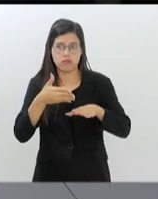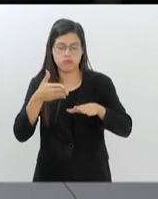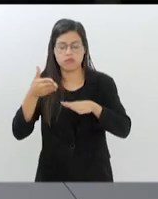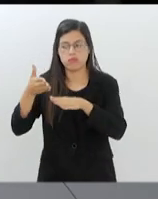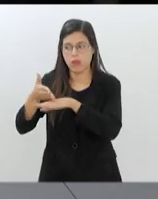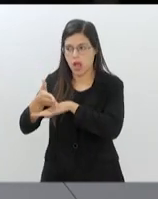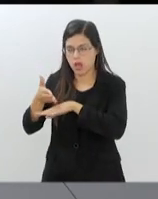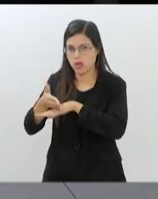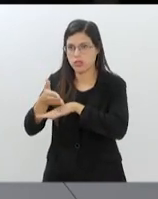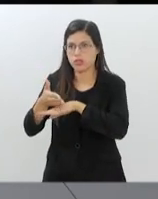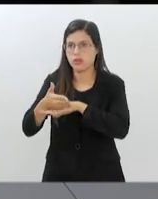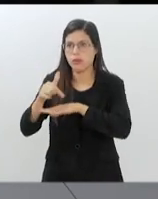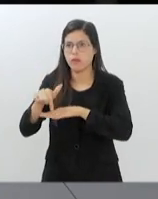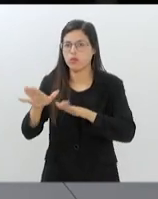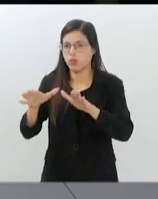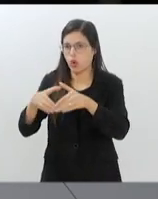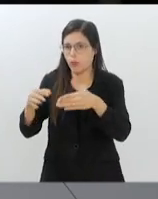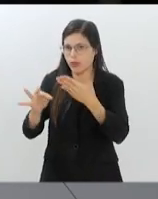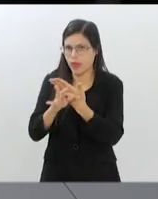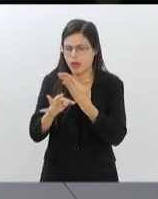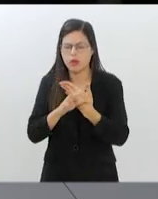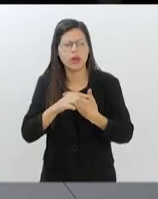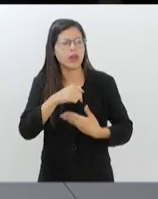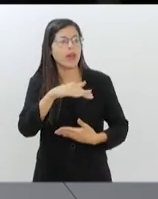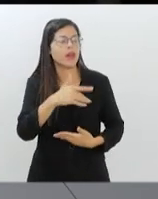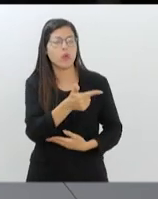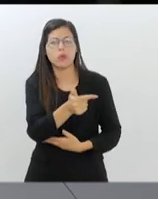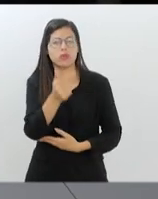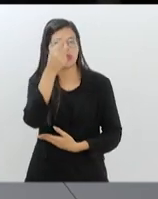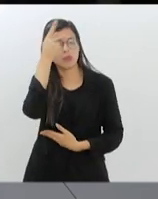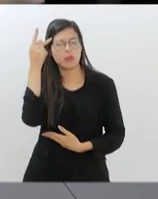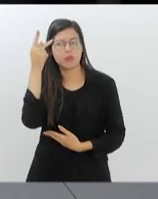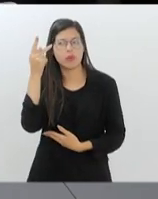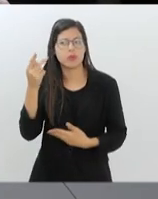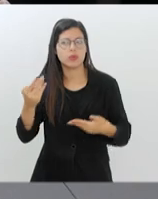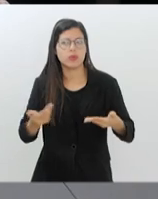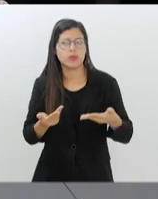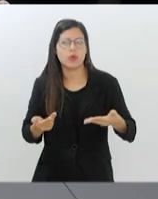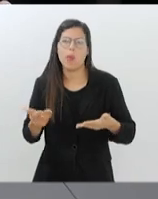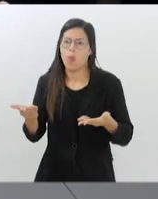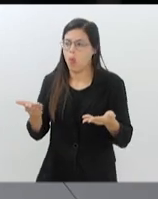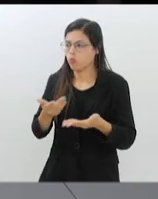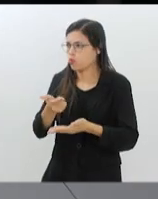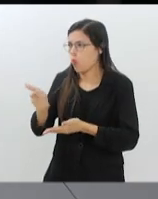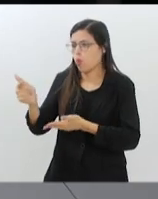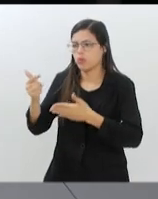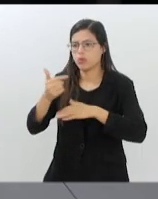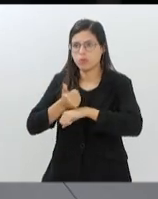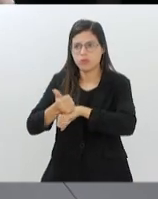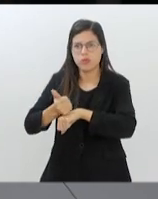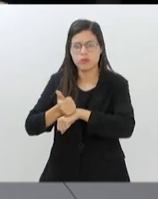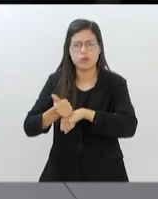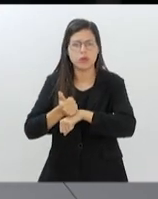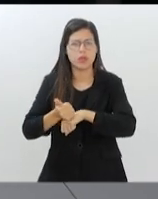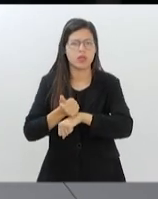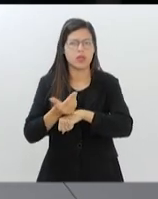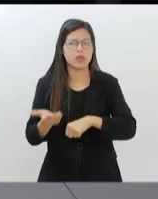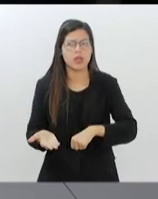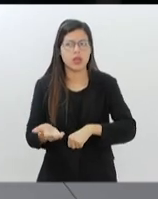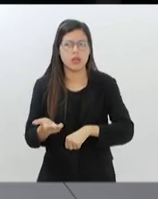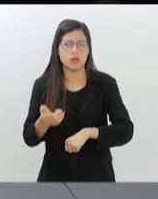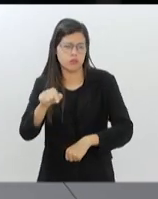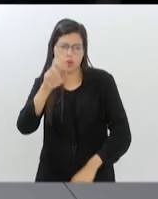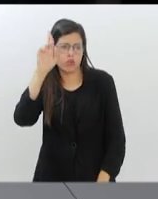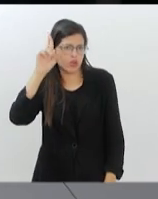Publicidade Quem são os outros membros do núcleo técnico de Publicidade do Governo do Estado hoje hoje nós temos outros profissionais Quem são os profissionais eu posso eu